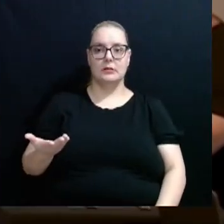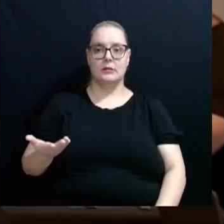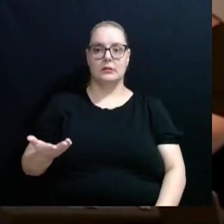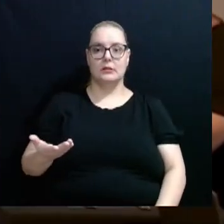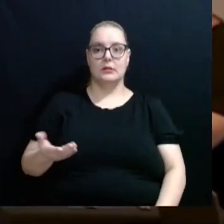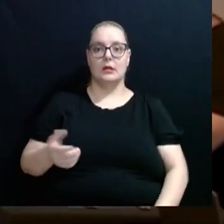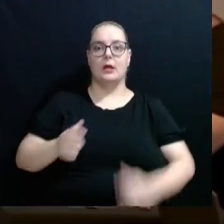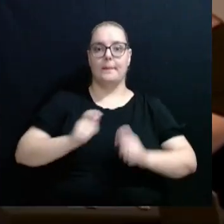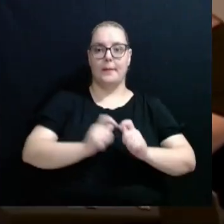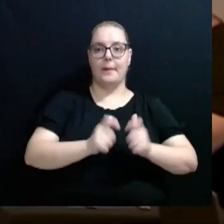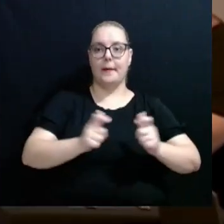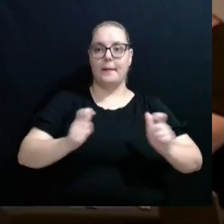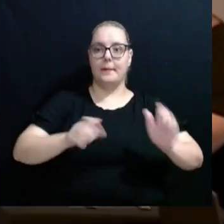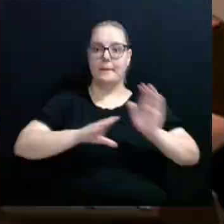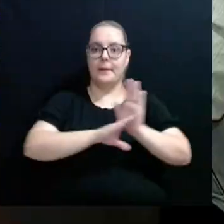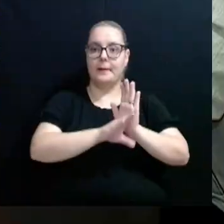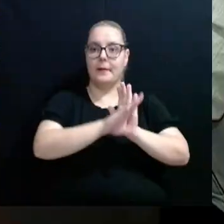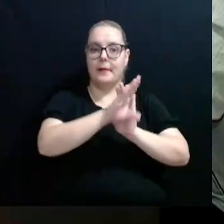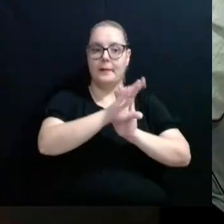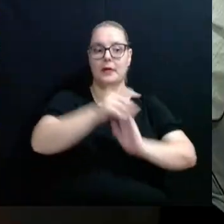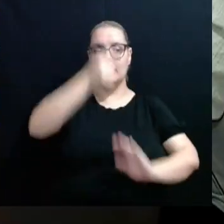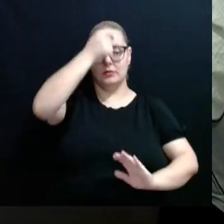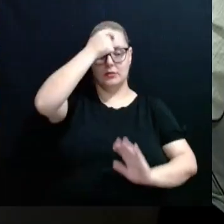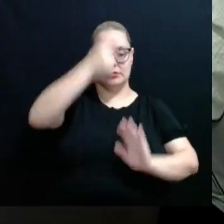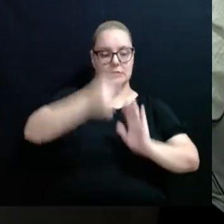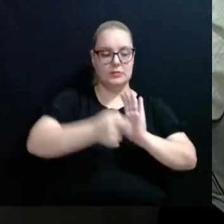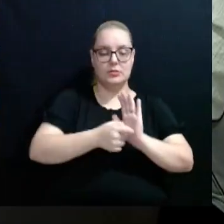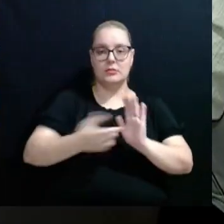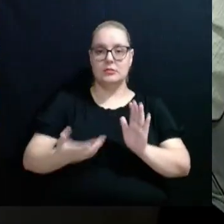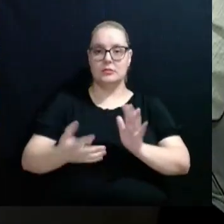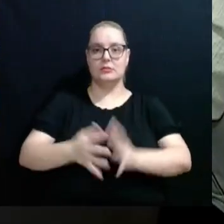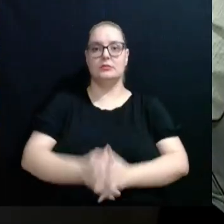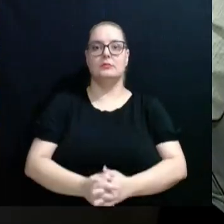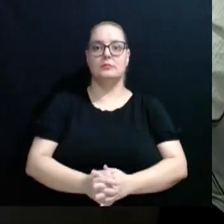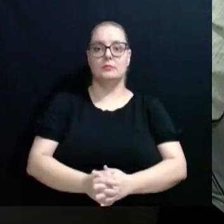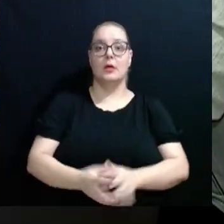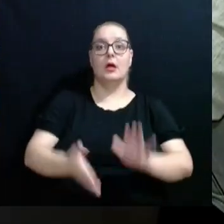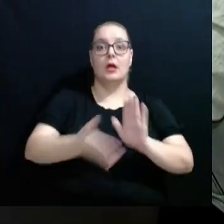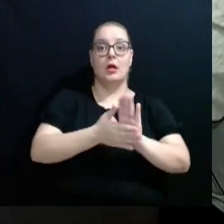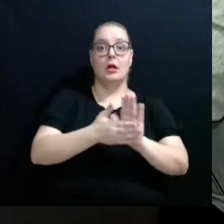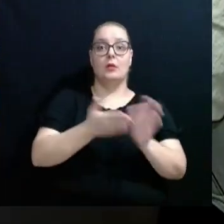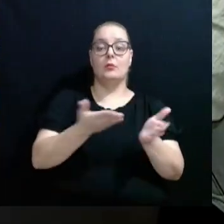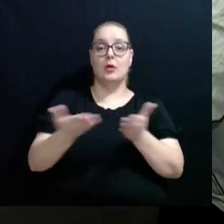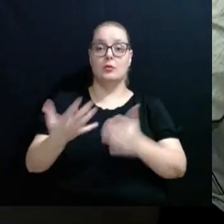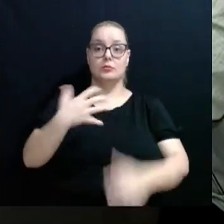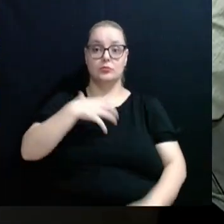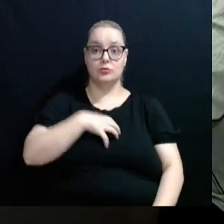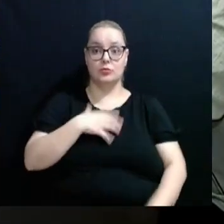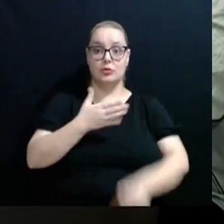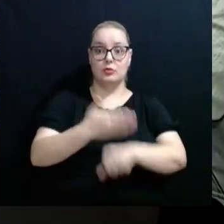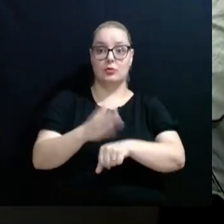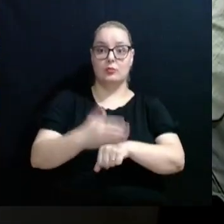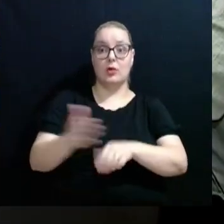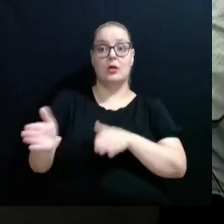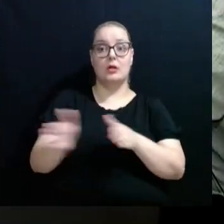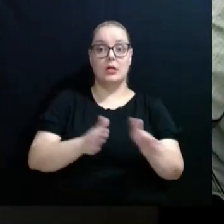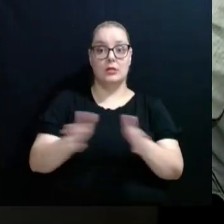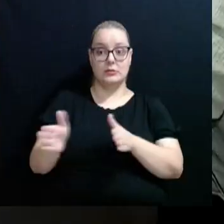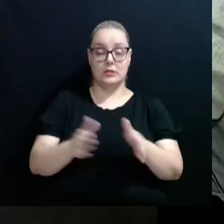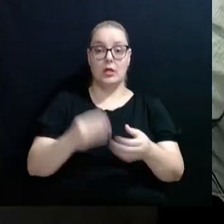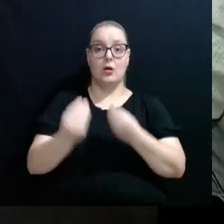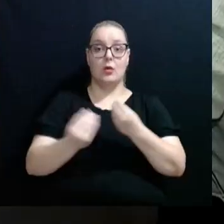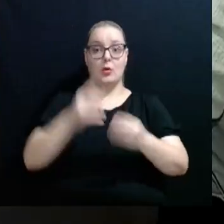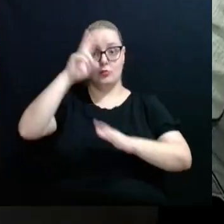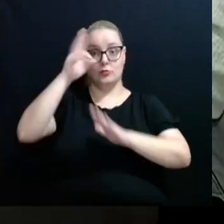crescimento hoje da inteligência artificial. A proposta é apresentar de forma prática e acessível como os empresários e